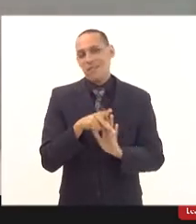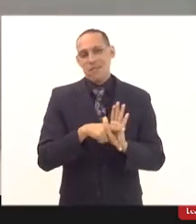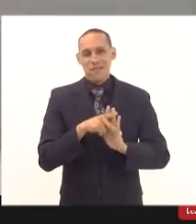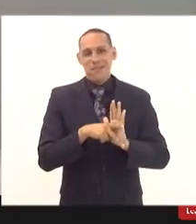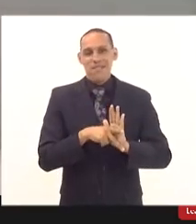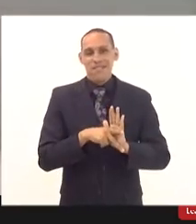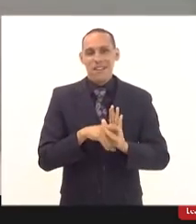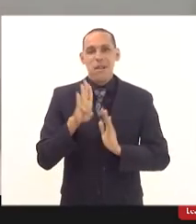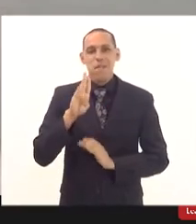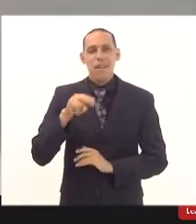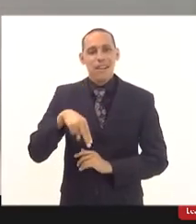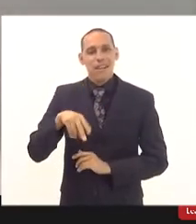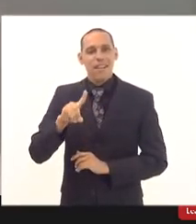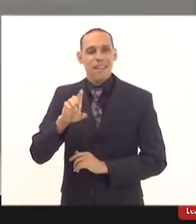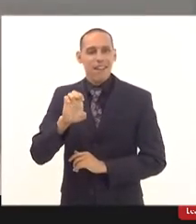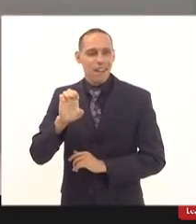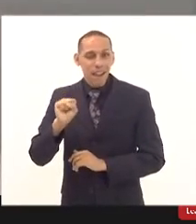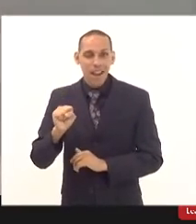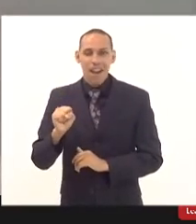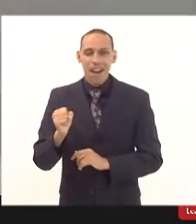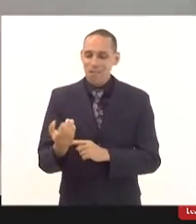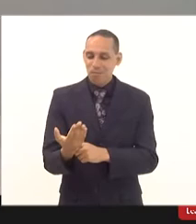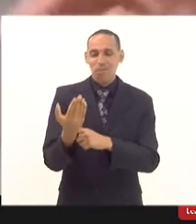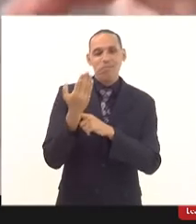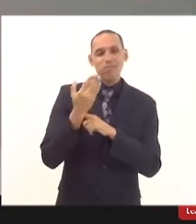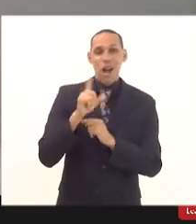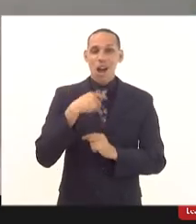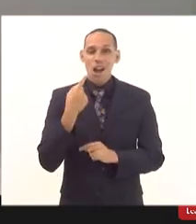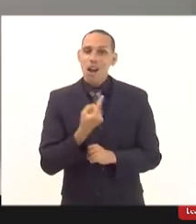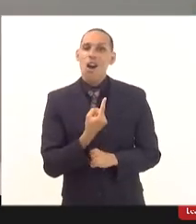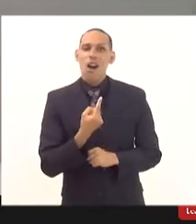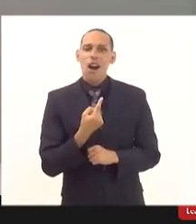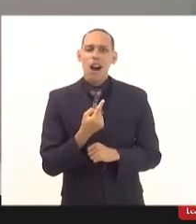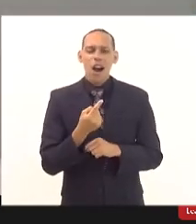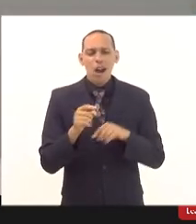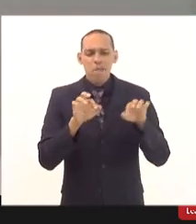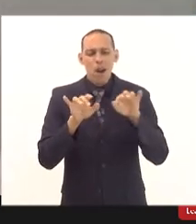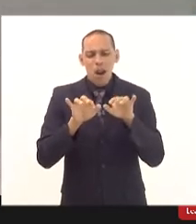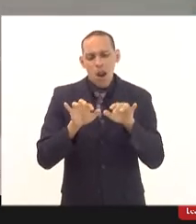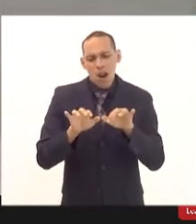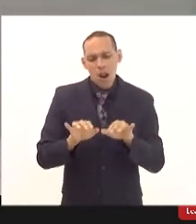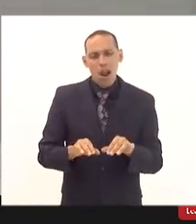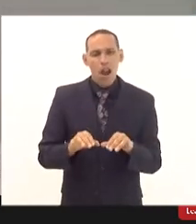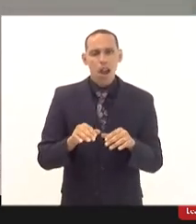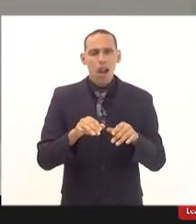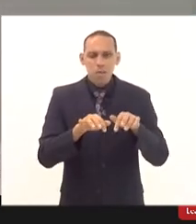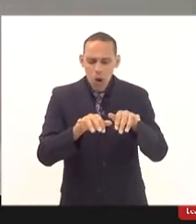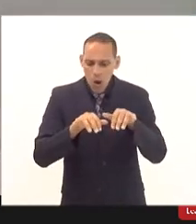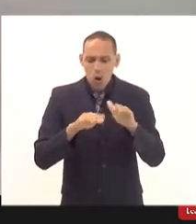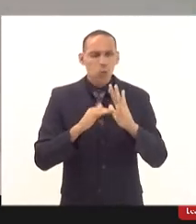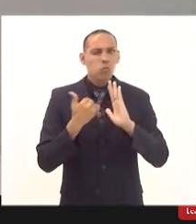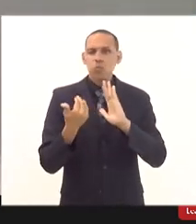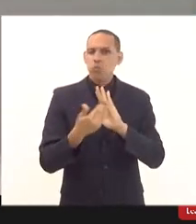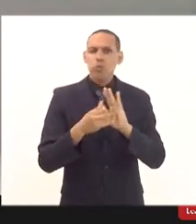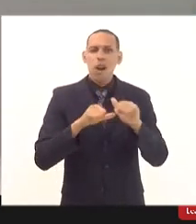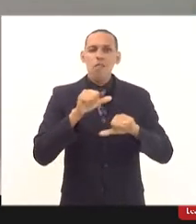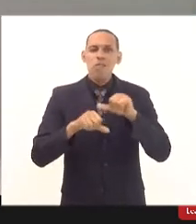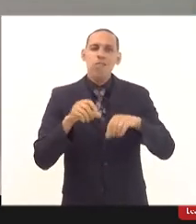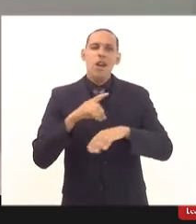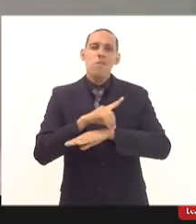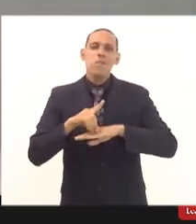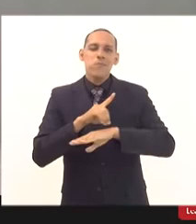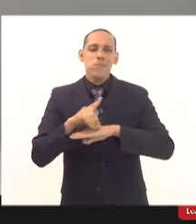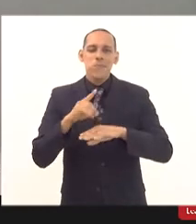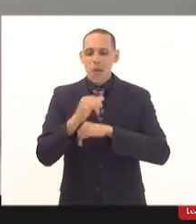projeto aqui você não sabe pelo bem desce e nós conseguimos digitar todas as fichas e colocamos isso tudo de